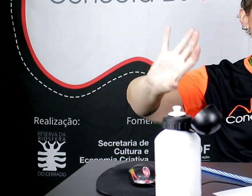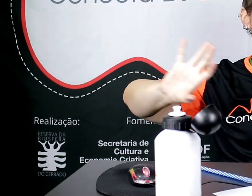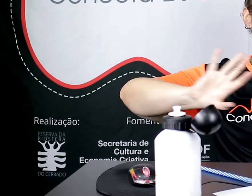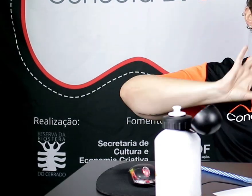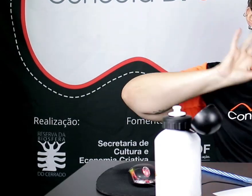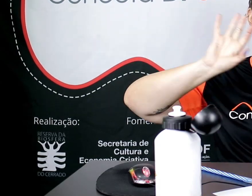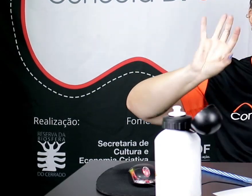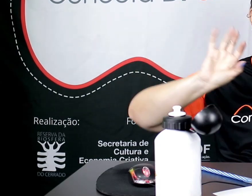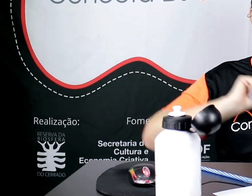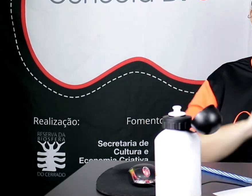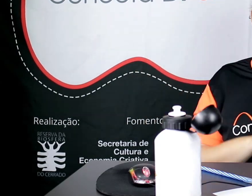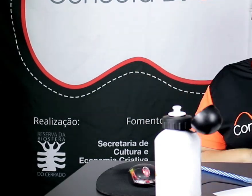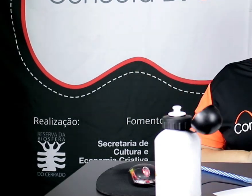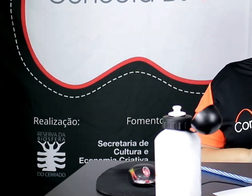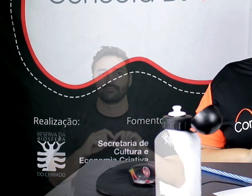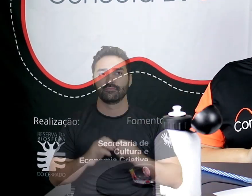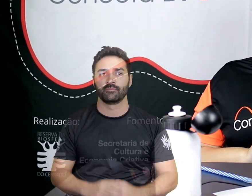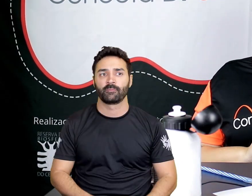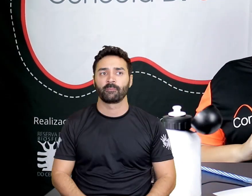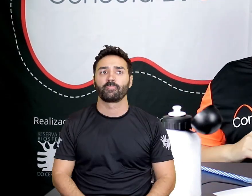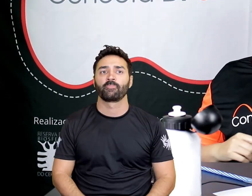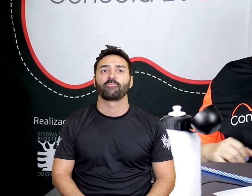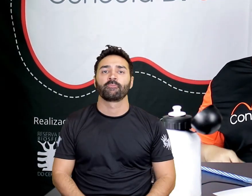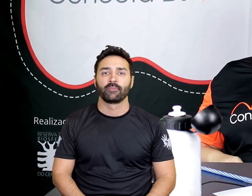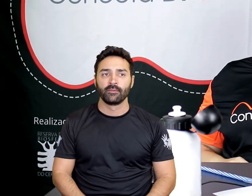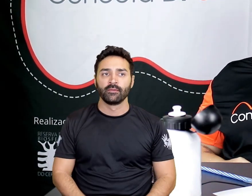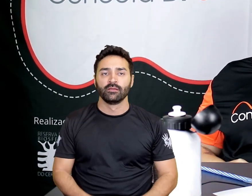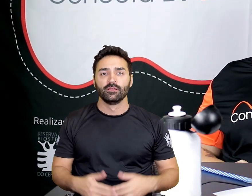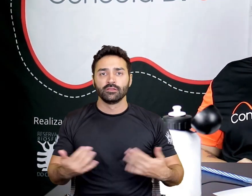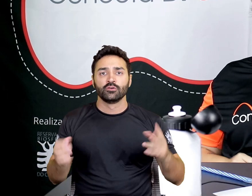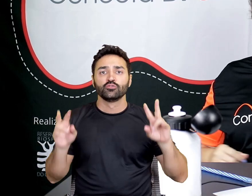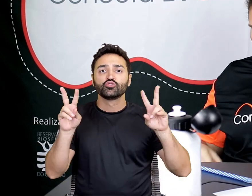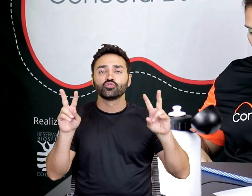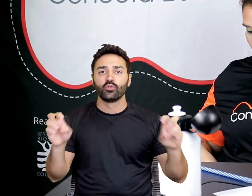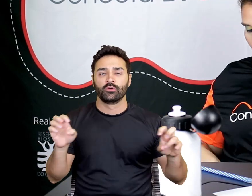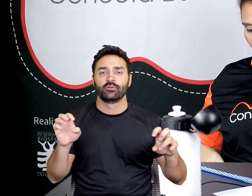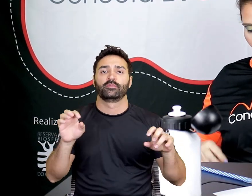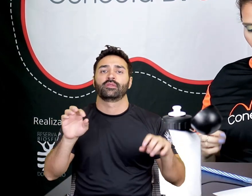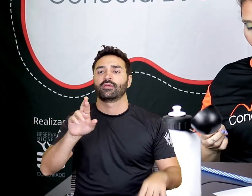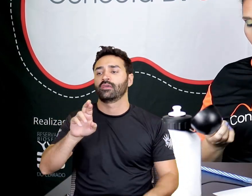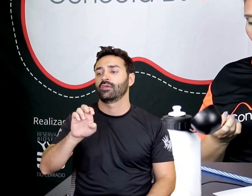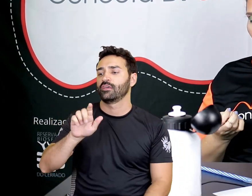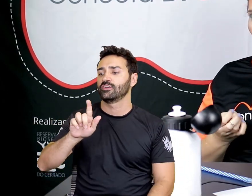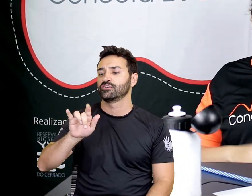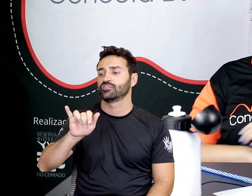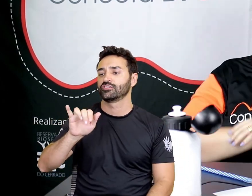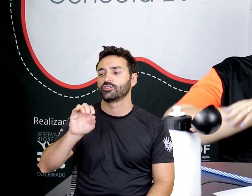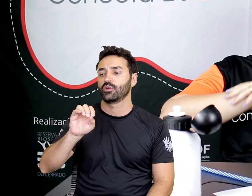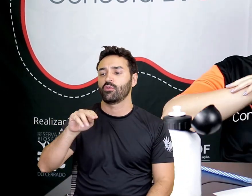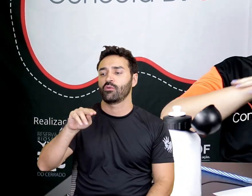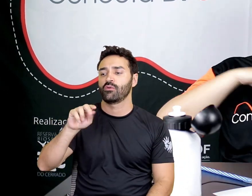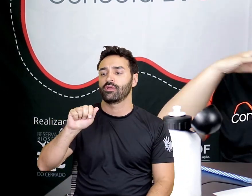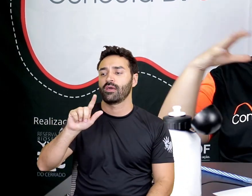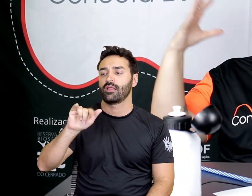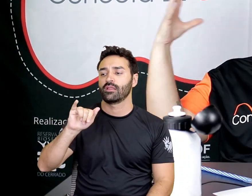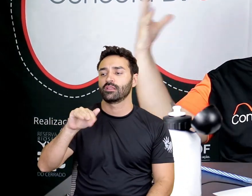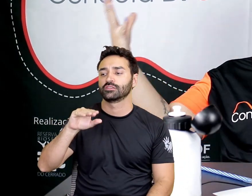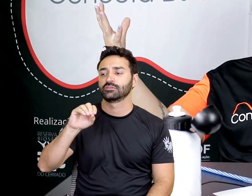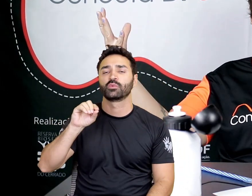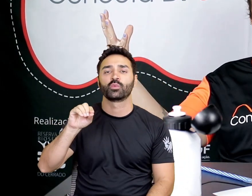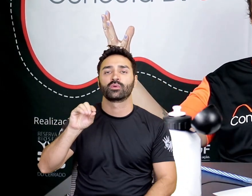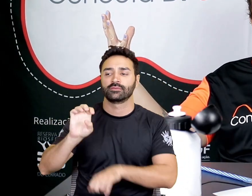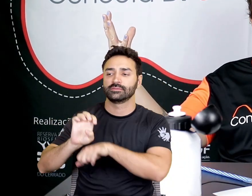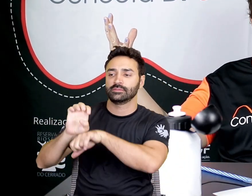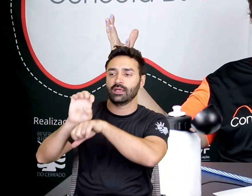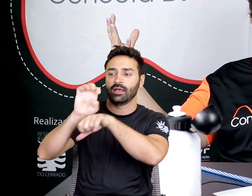gente pode construir um discurso. Sobre o regionalismo, gente, olha o tamanho do nosso